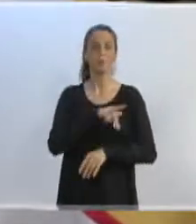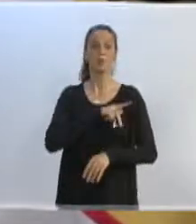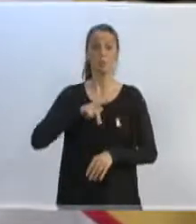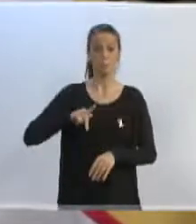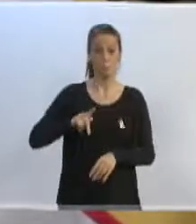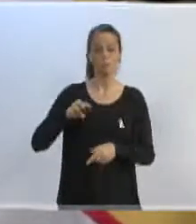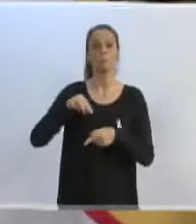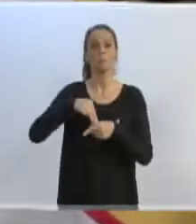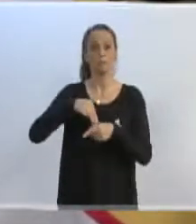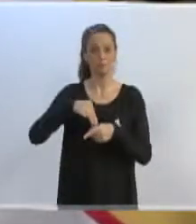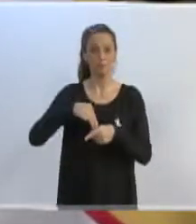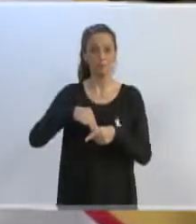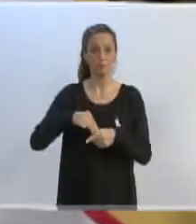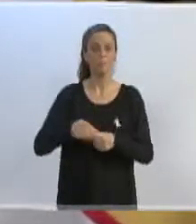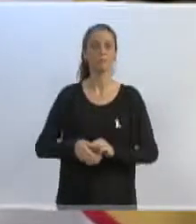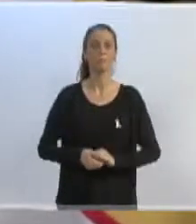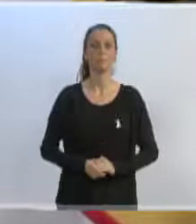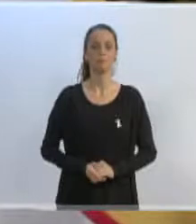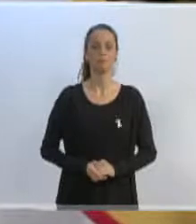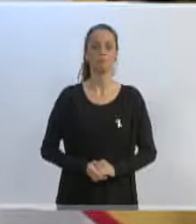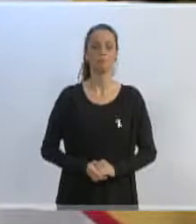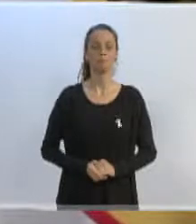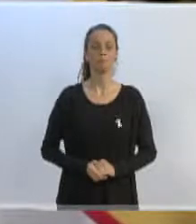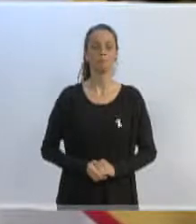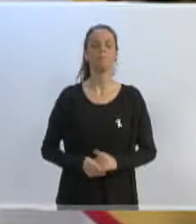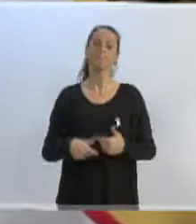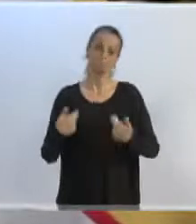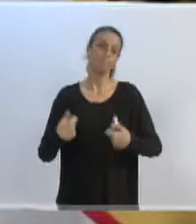rede municipal, tenho que